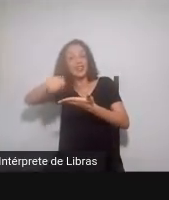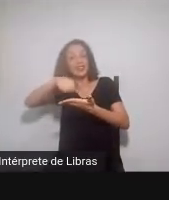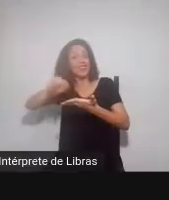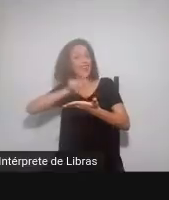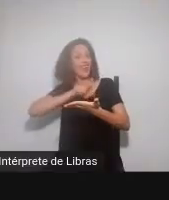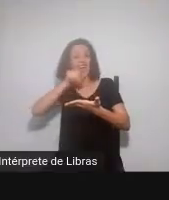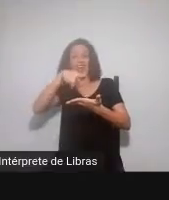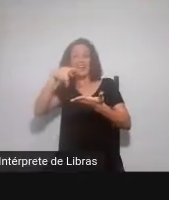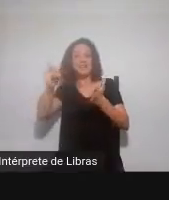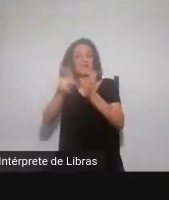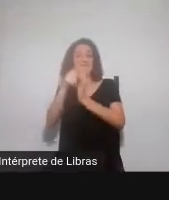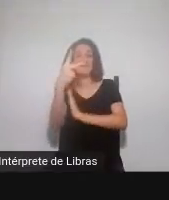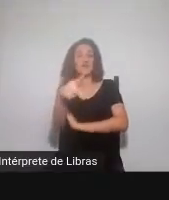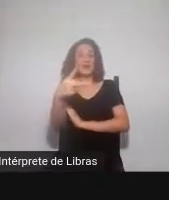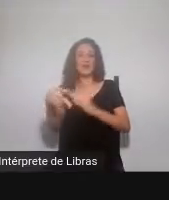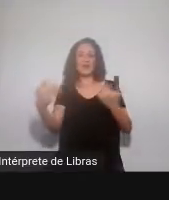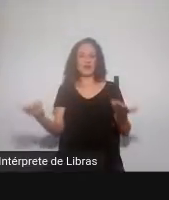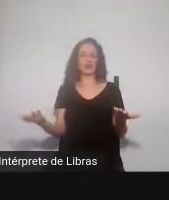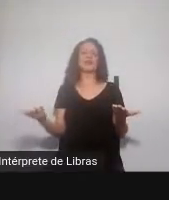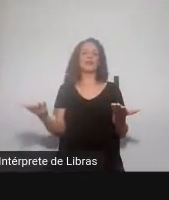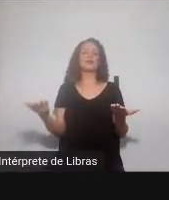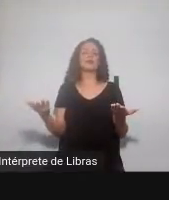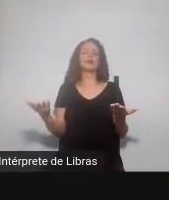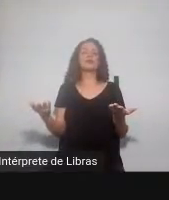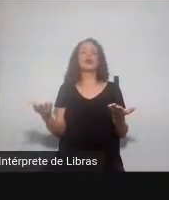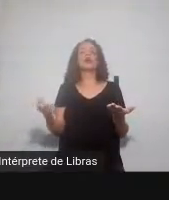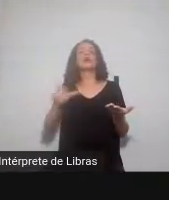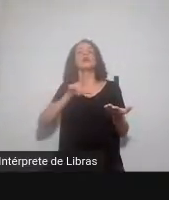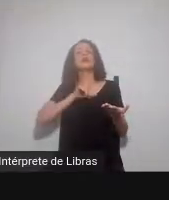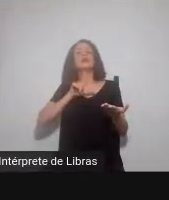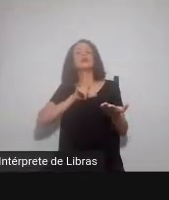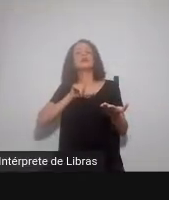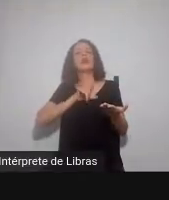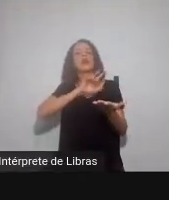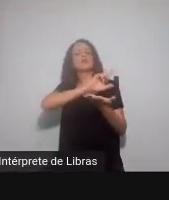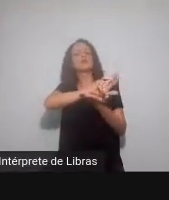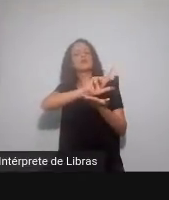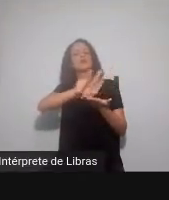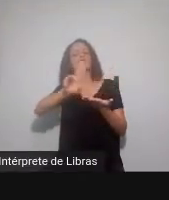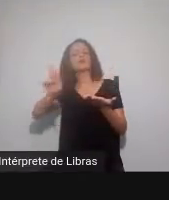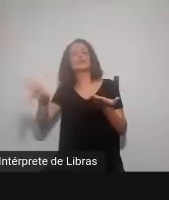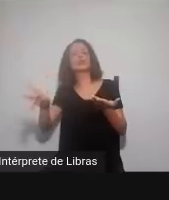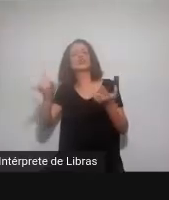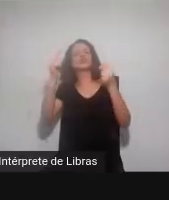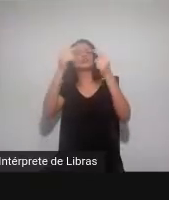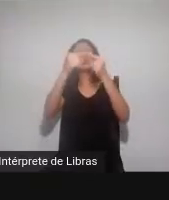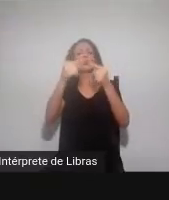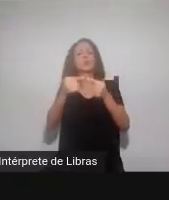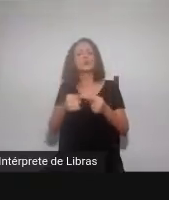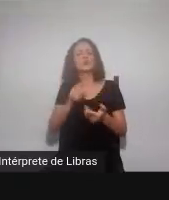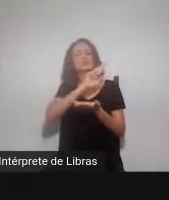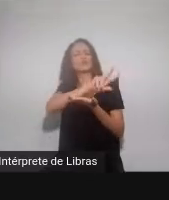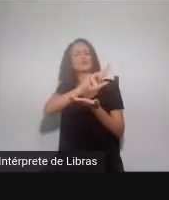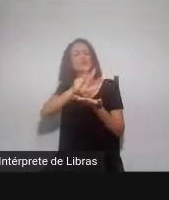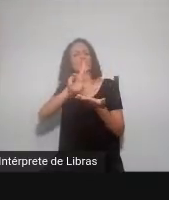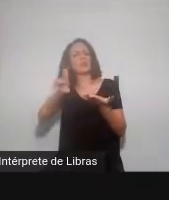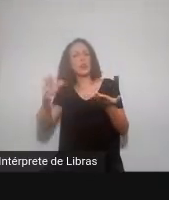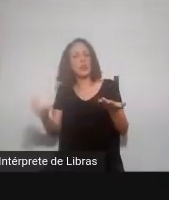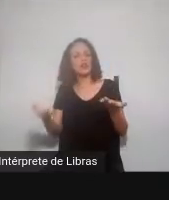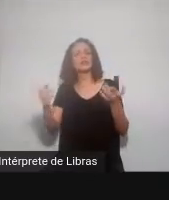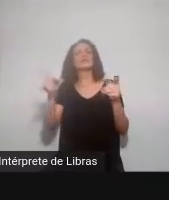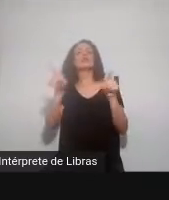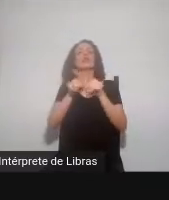concretiza. São objetos que têm nomes distintos, cumprem diferentes propósitos. Circulam em